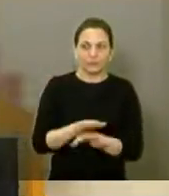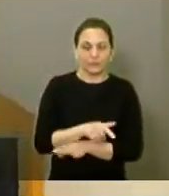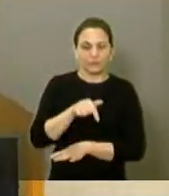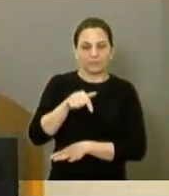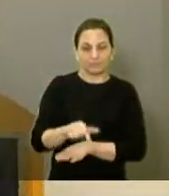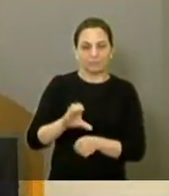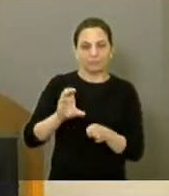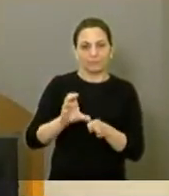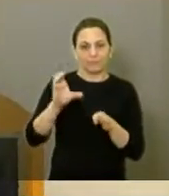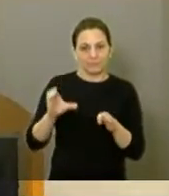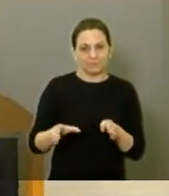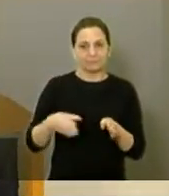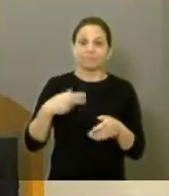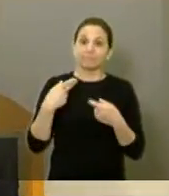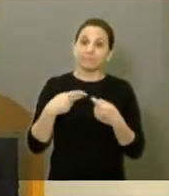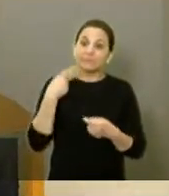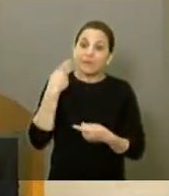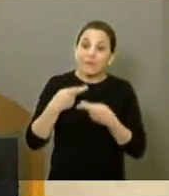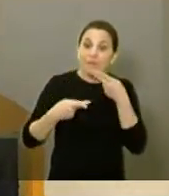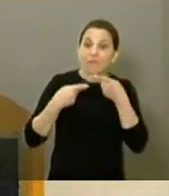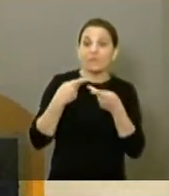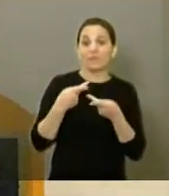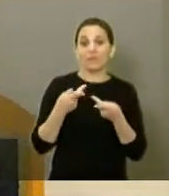temos que falar bastante